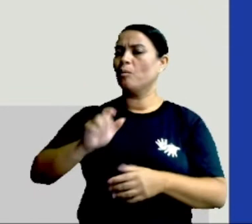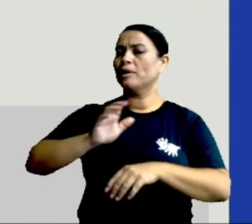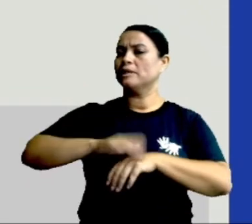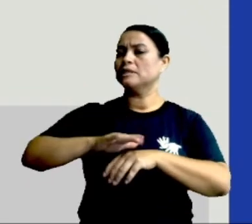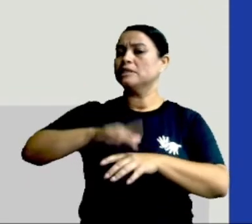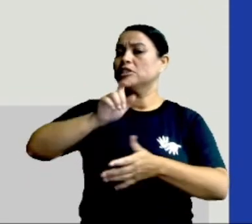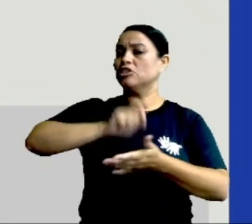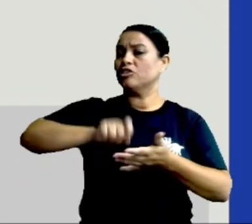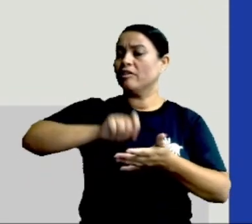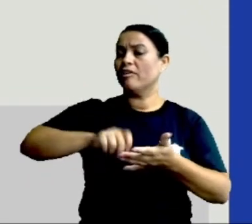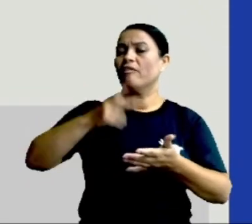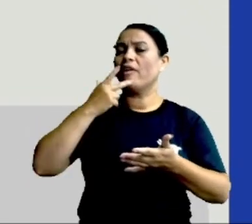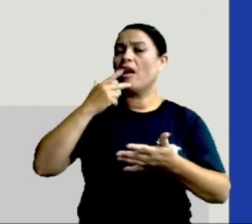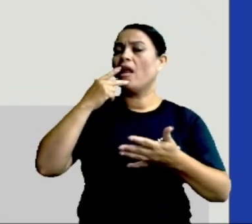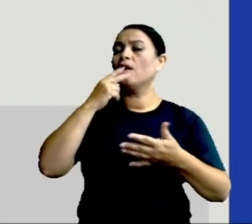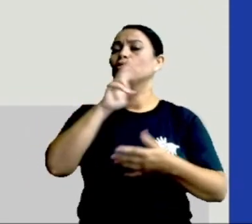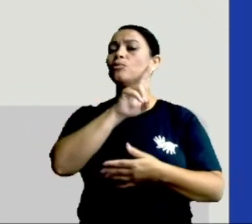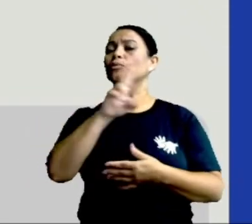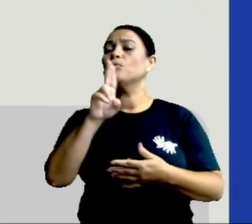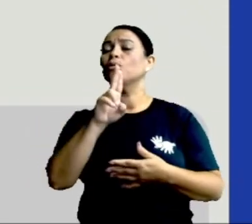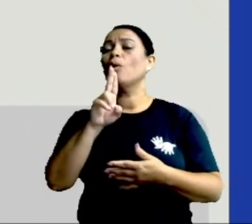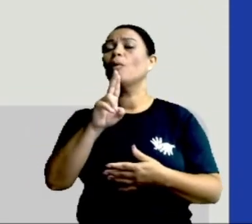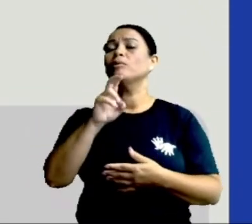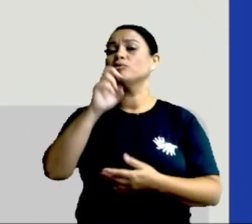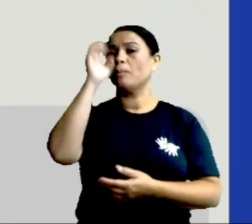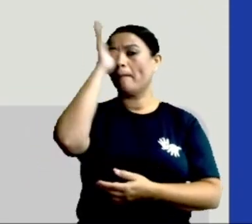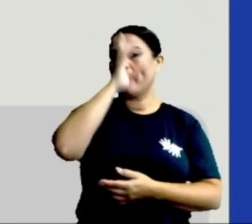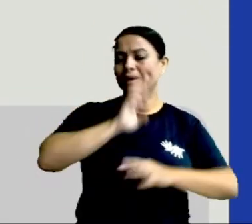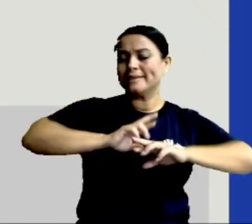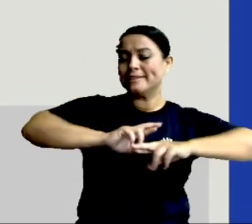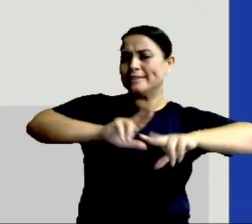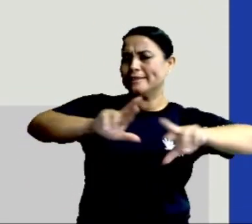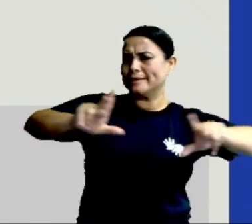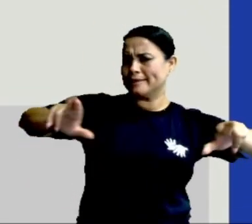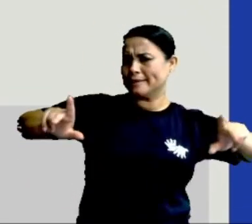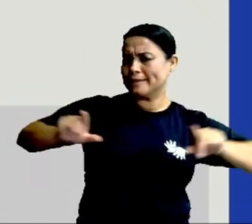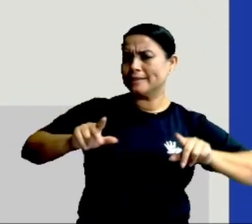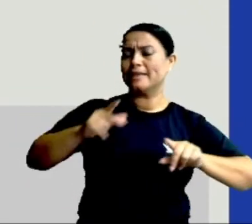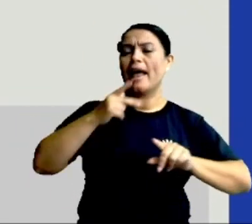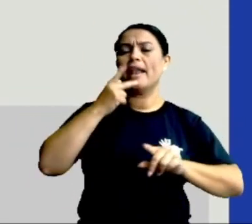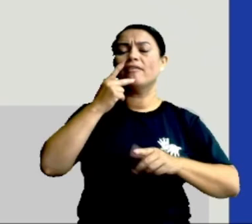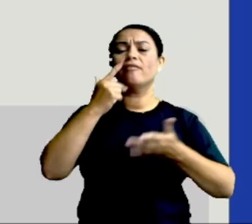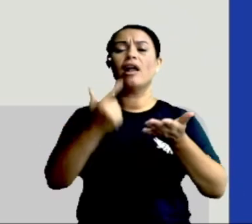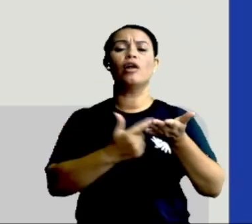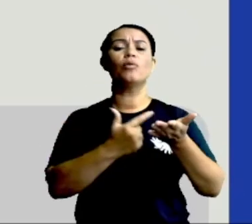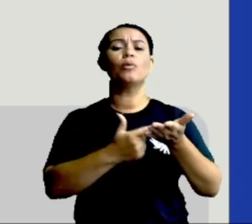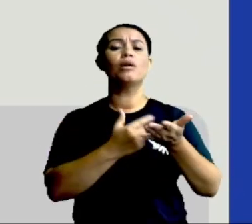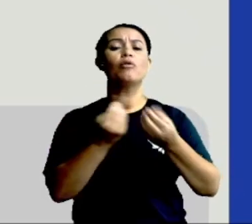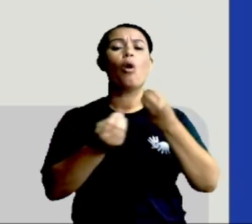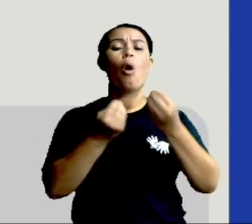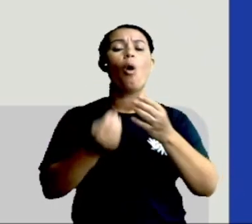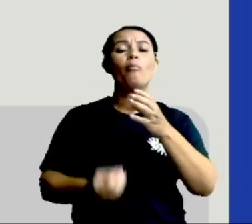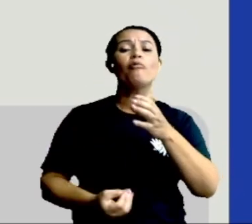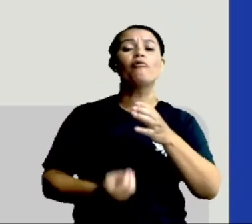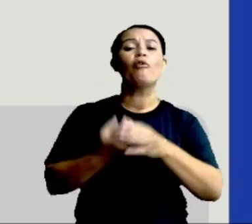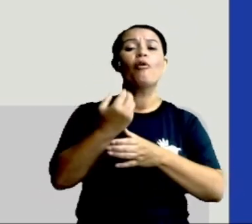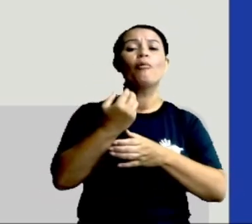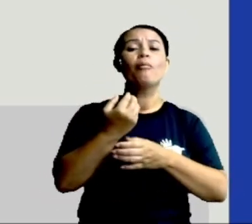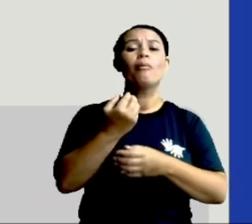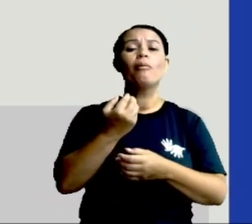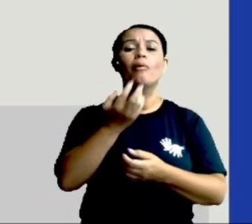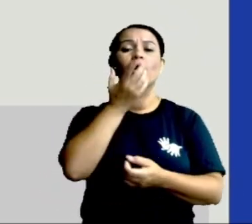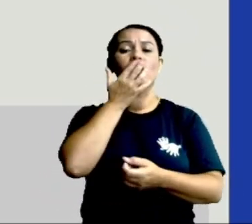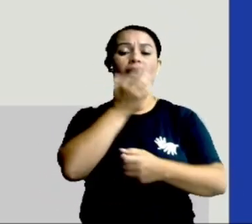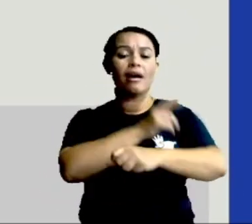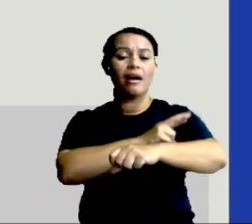ele citou os Brasis. Nesse livro, ele aborda a história da formação étnica e